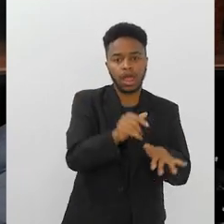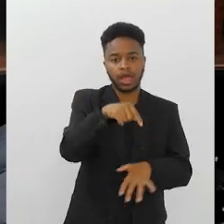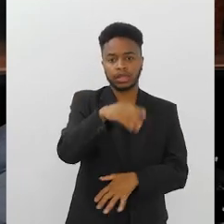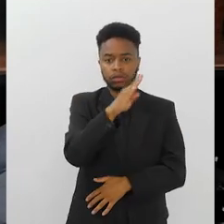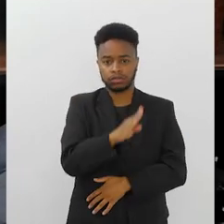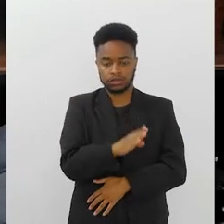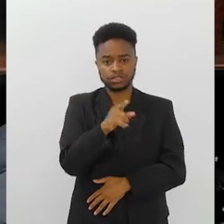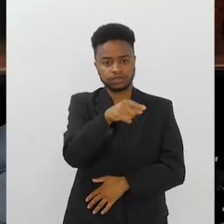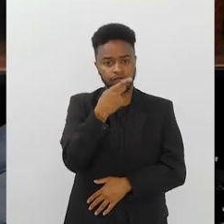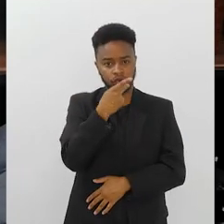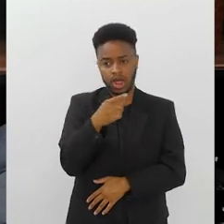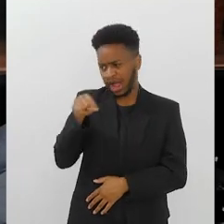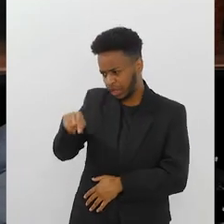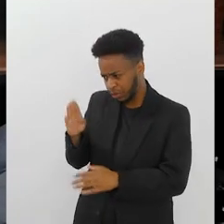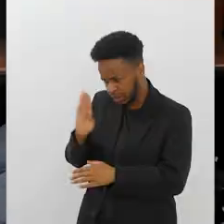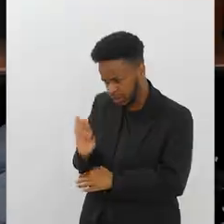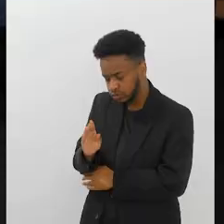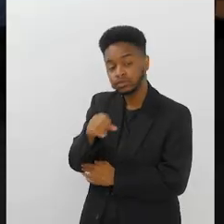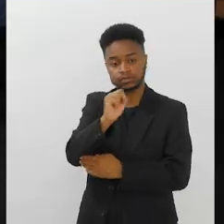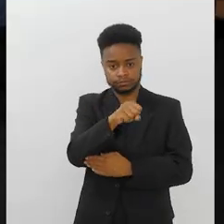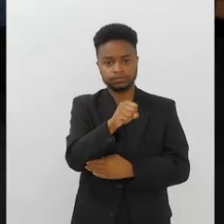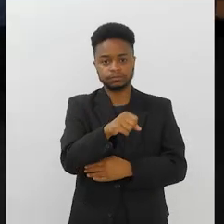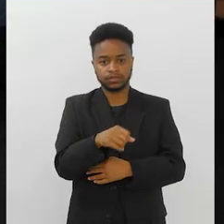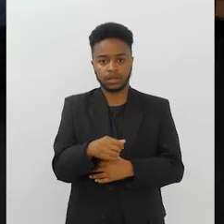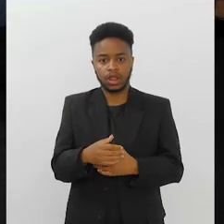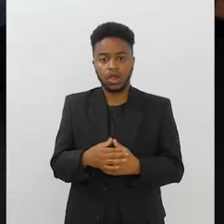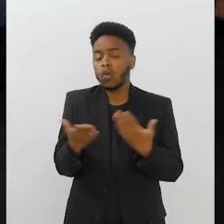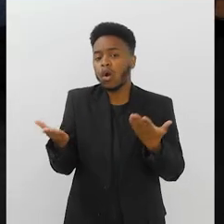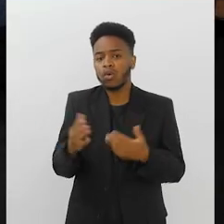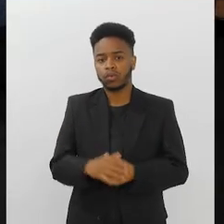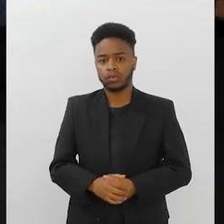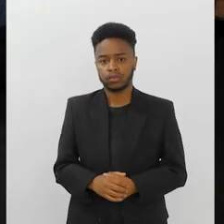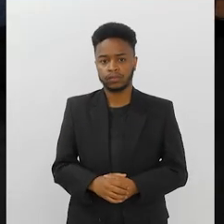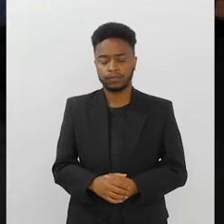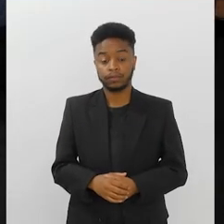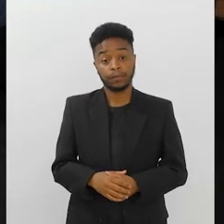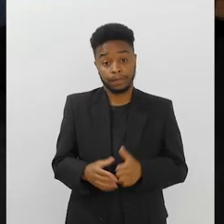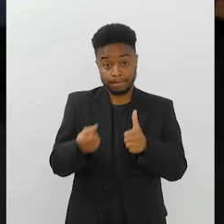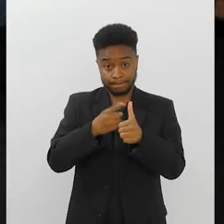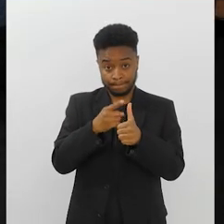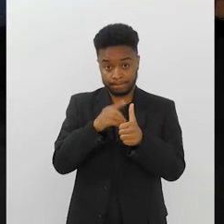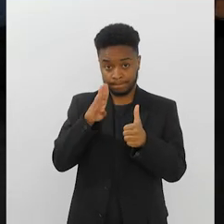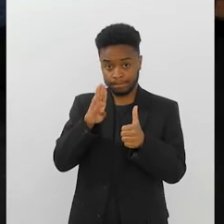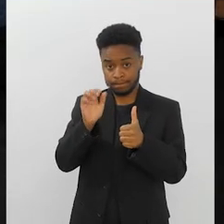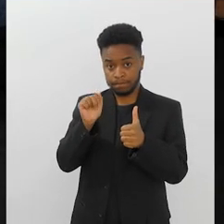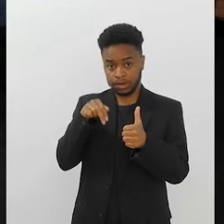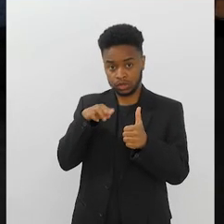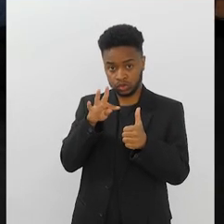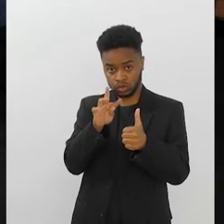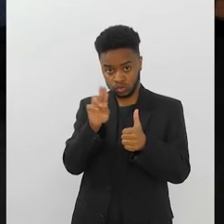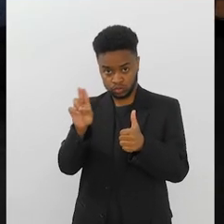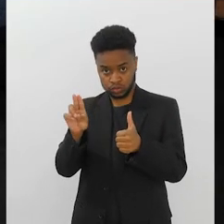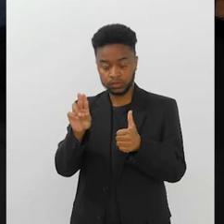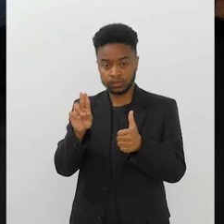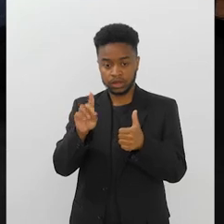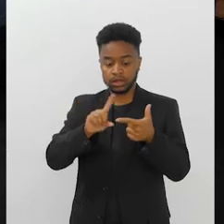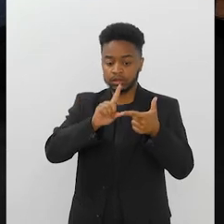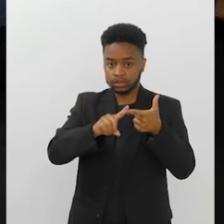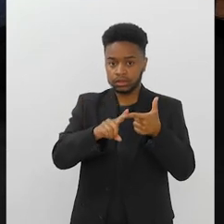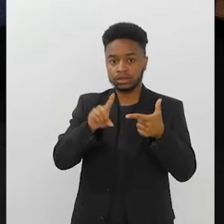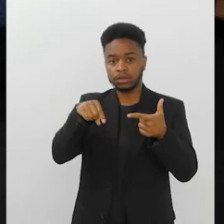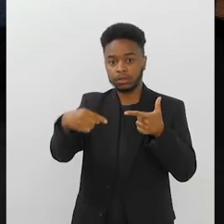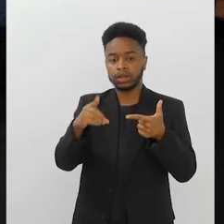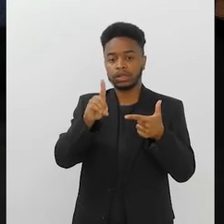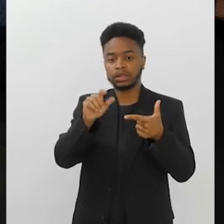vieram para cá aí você falou aqui no Brasil Ah sim é quais foram ah os primeiros foram os povos bantos né é